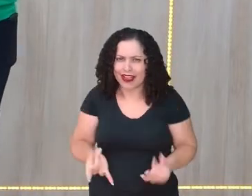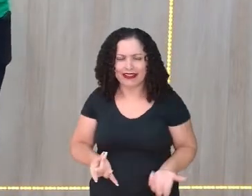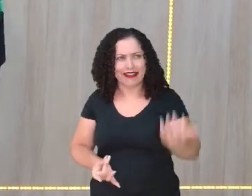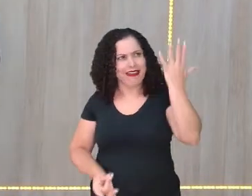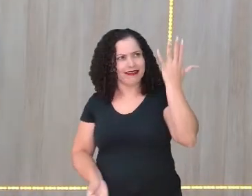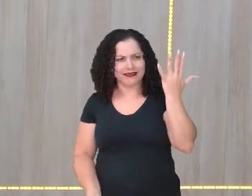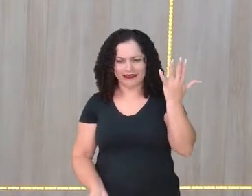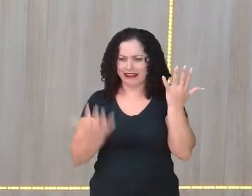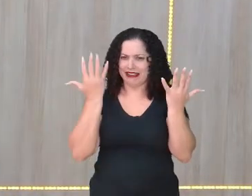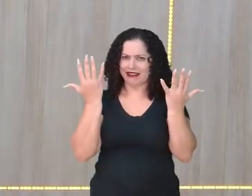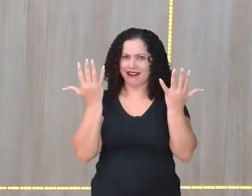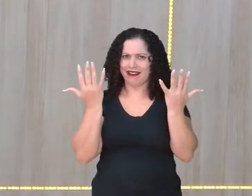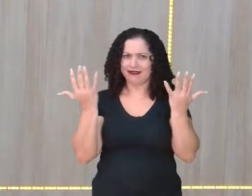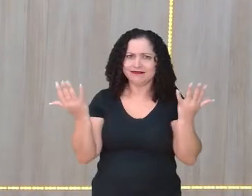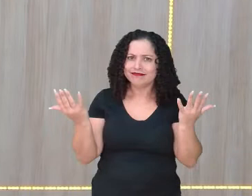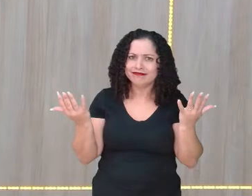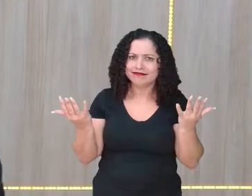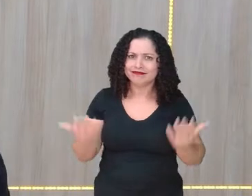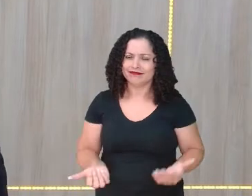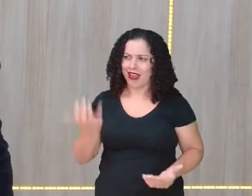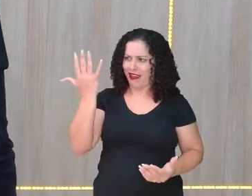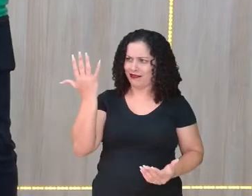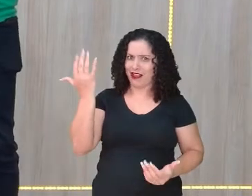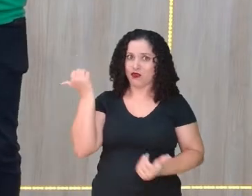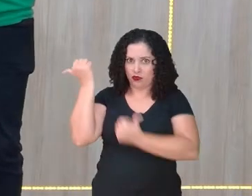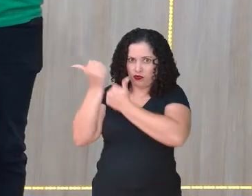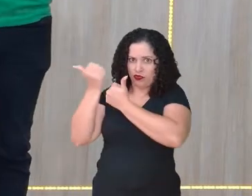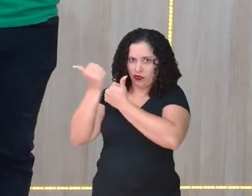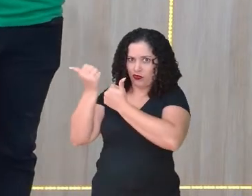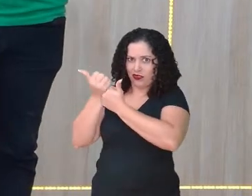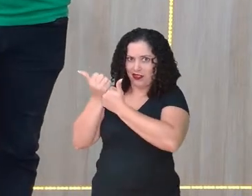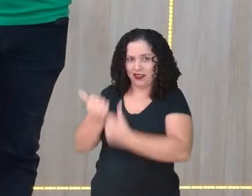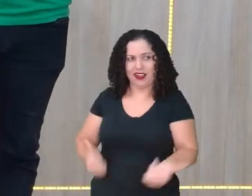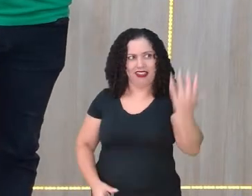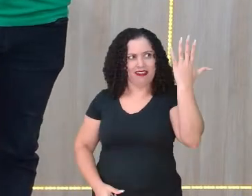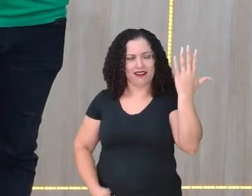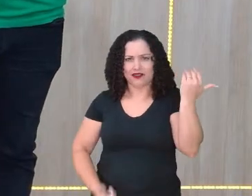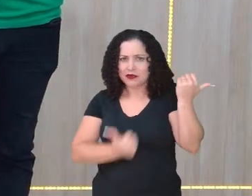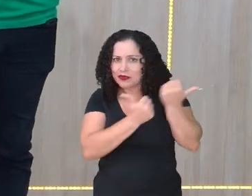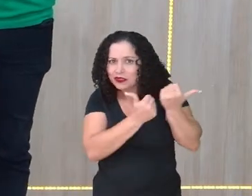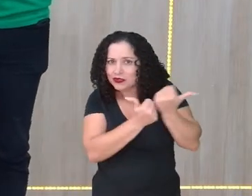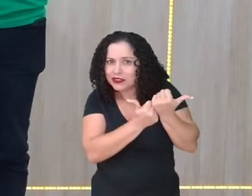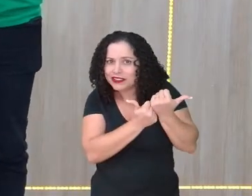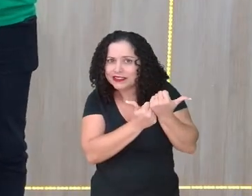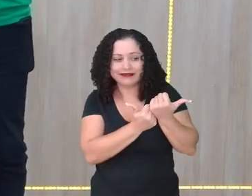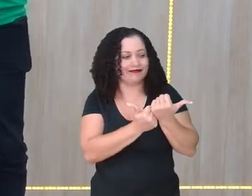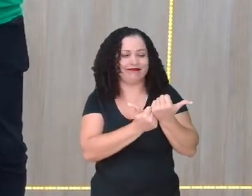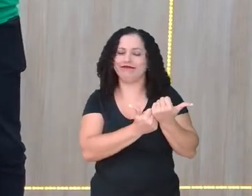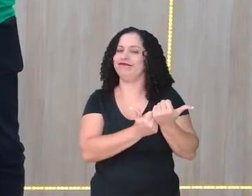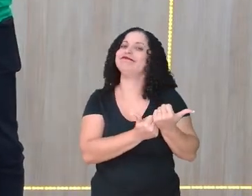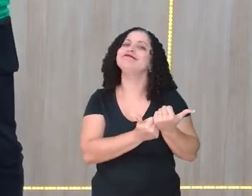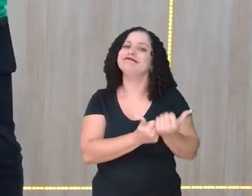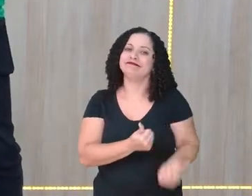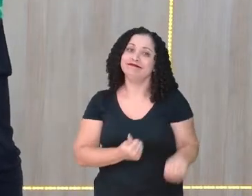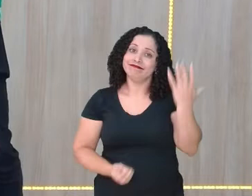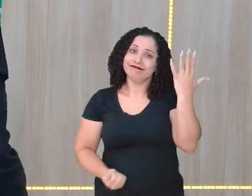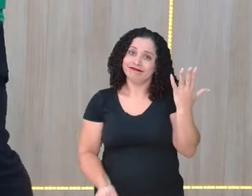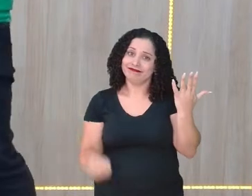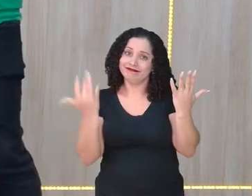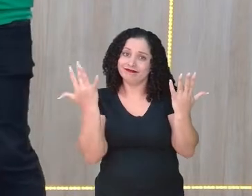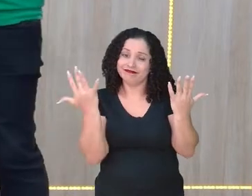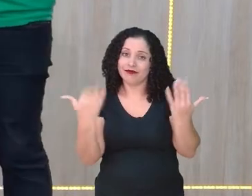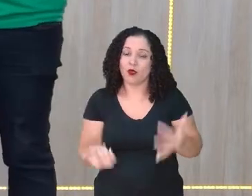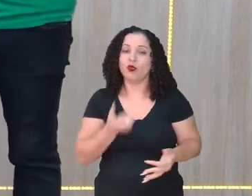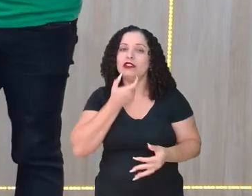existe outra mão que não seria a direita ou a esquerda? Então, algumas coisas no inglês ficam subentendido. E